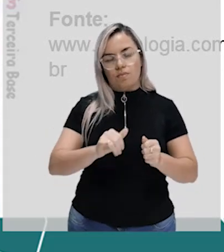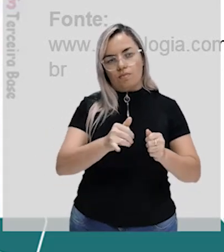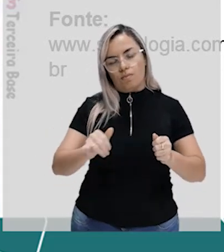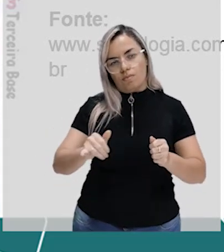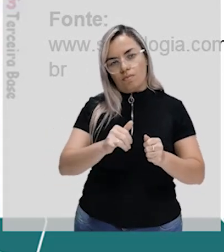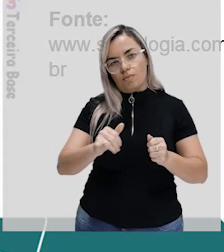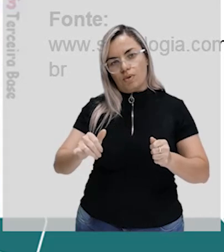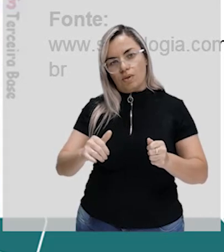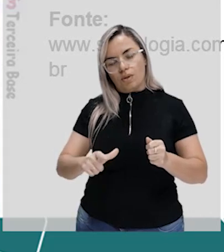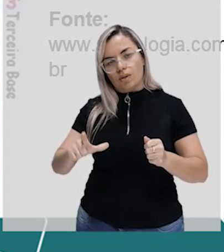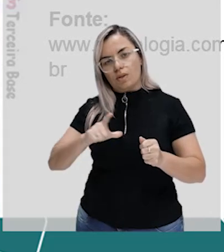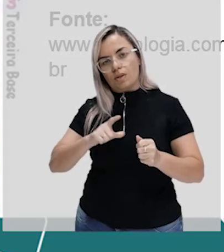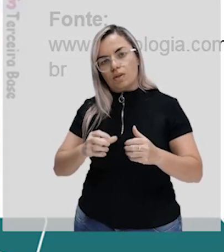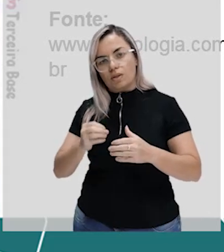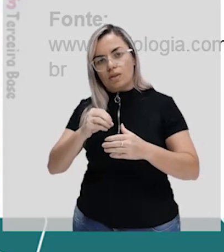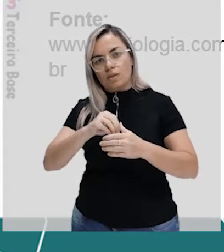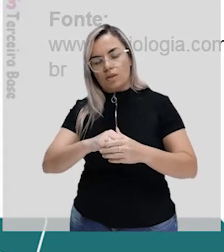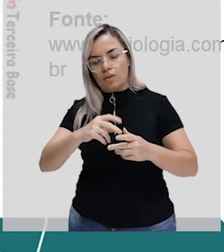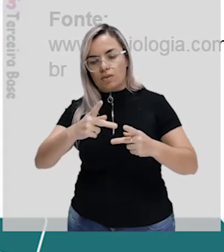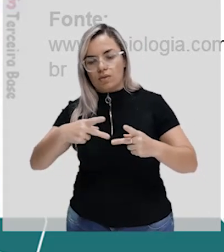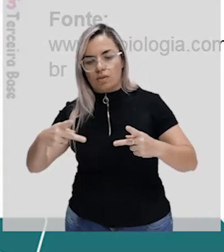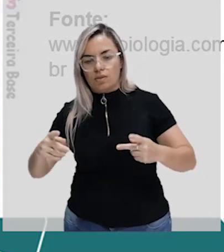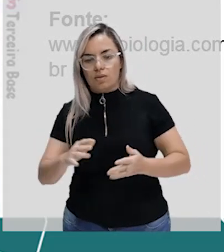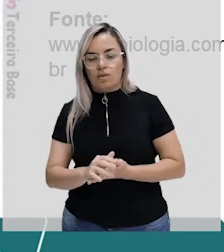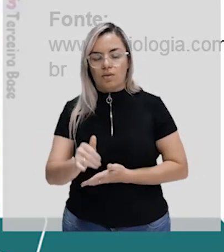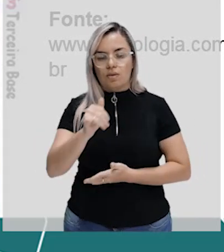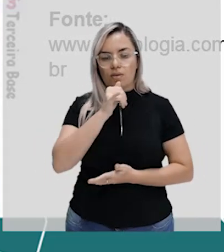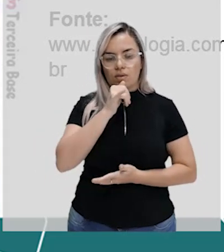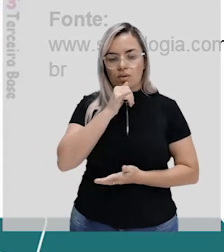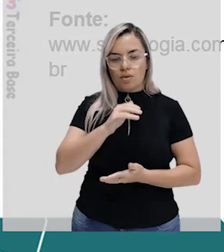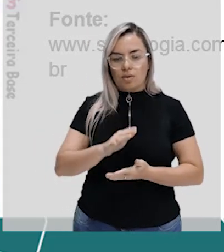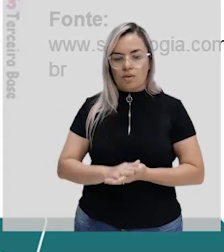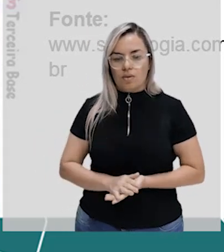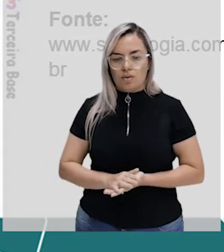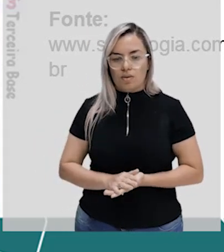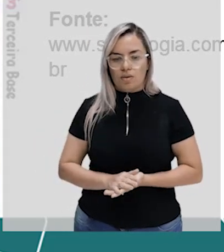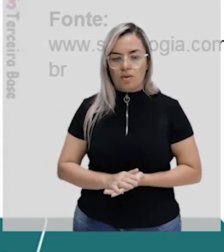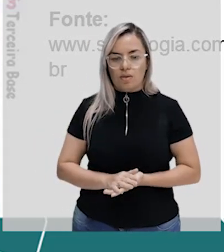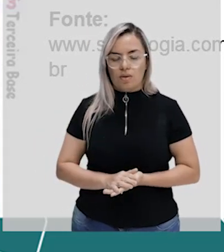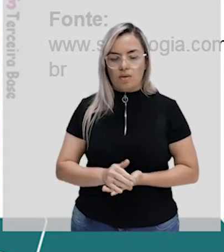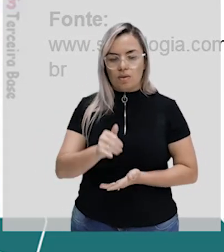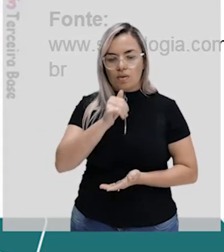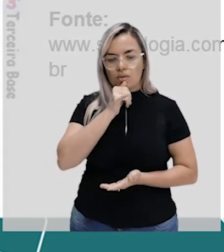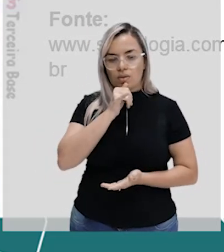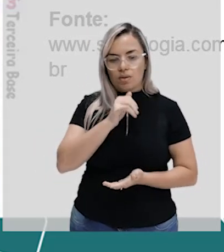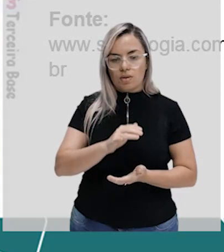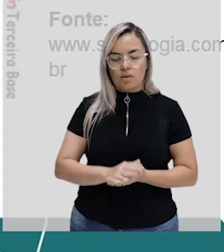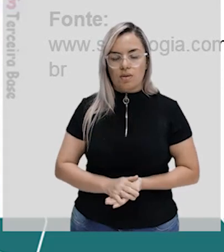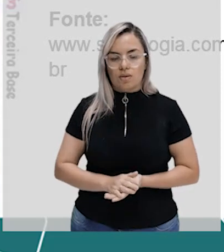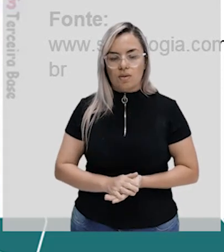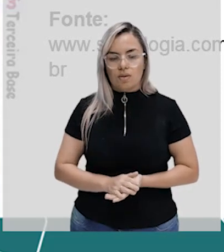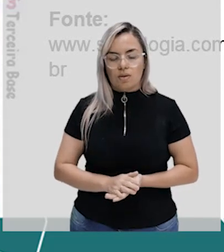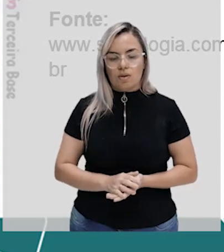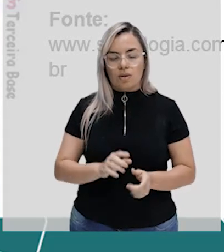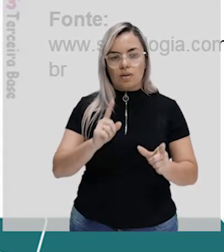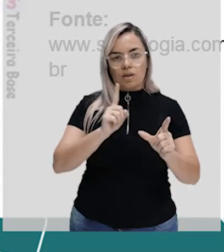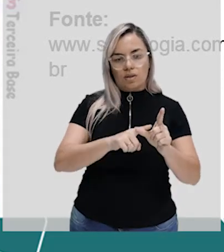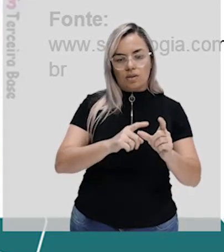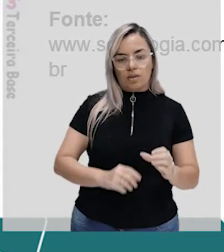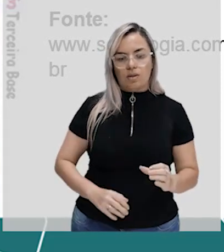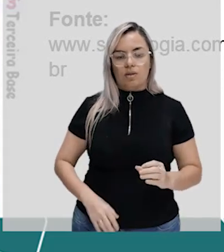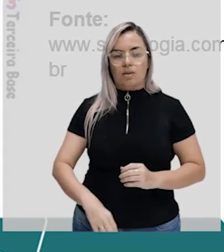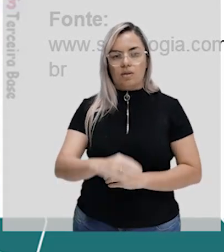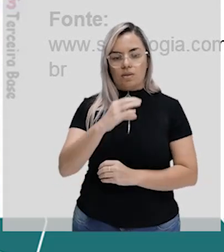na proteína. Por exemplo, a sequência CUU, se tiver presente no